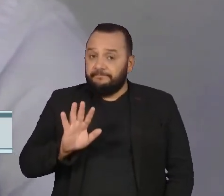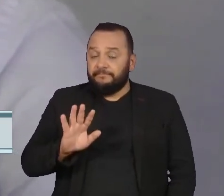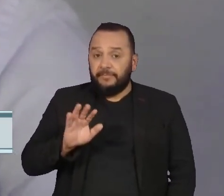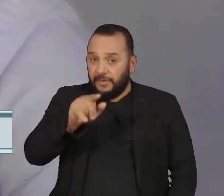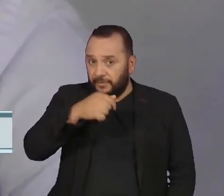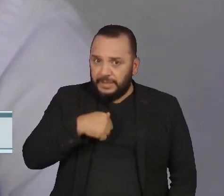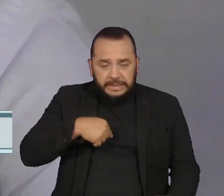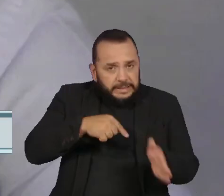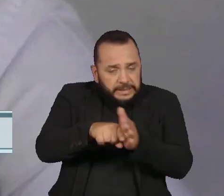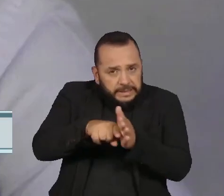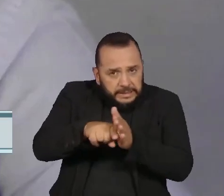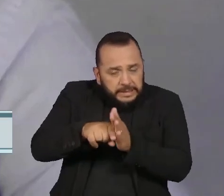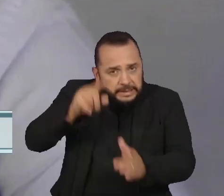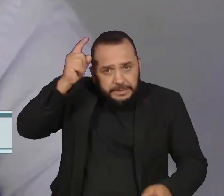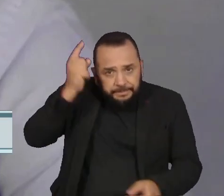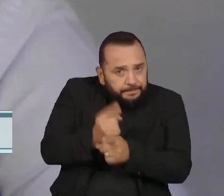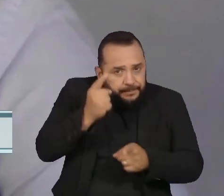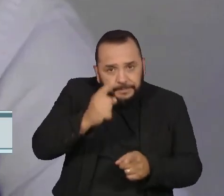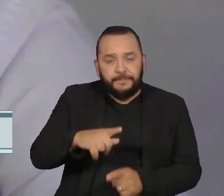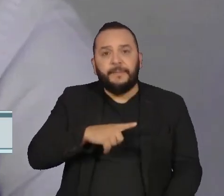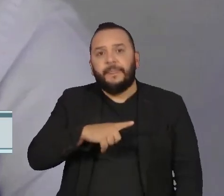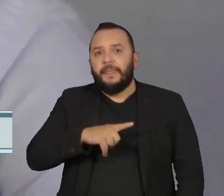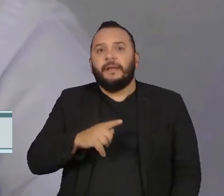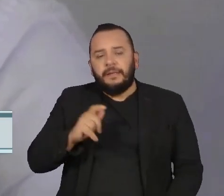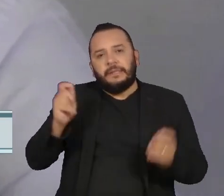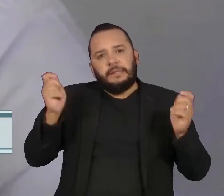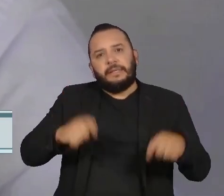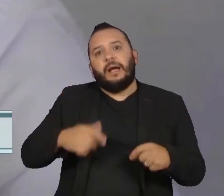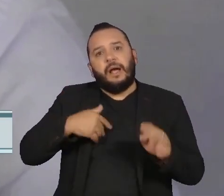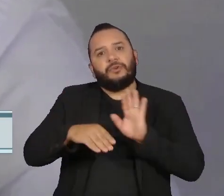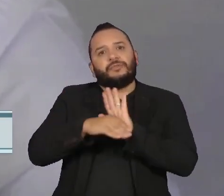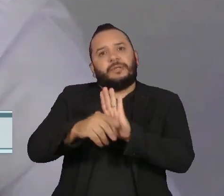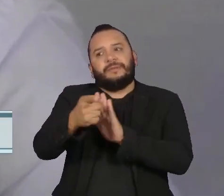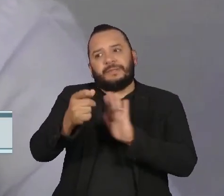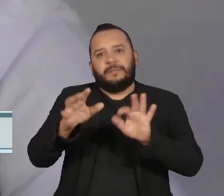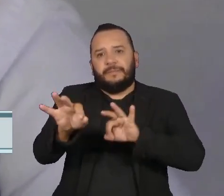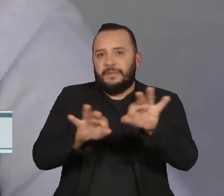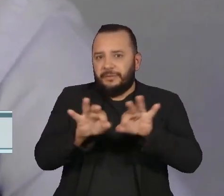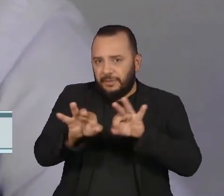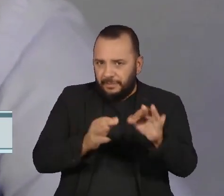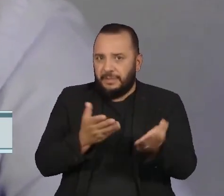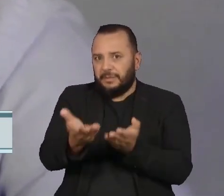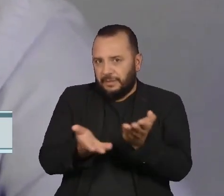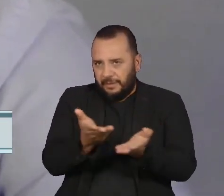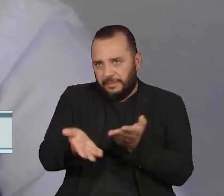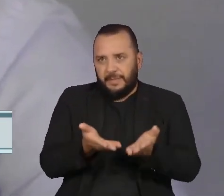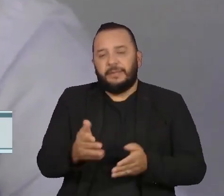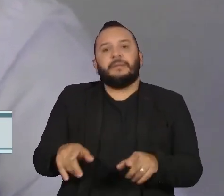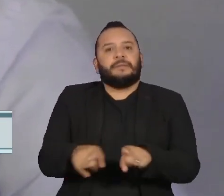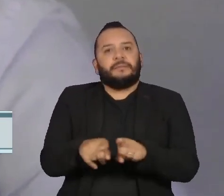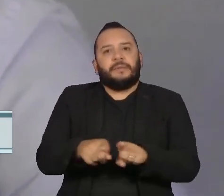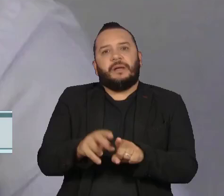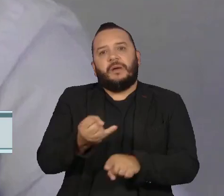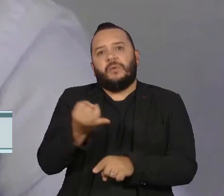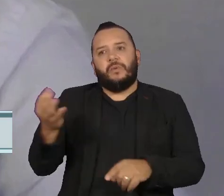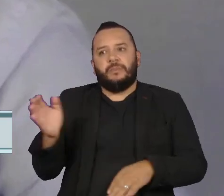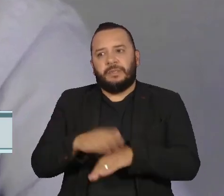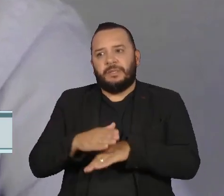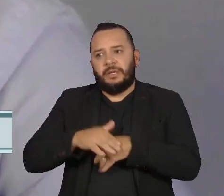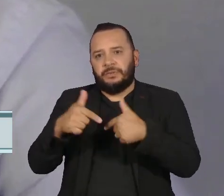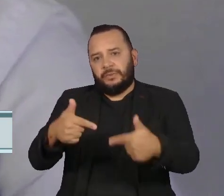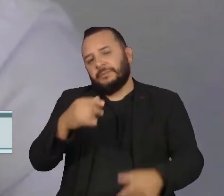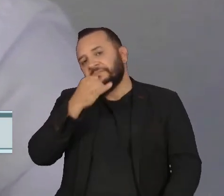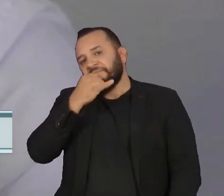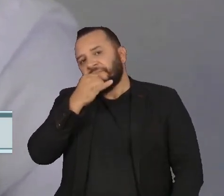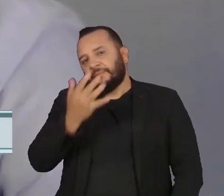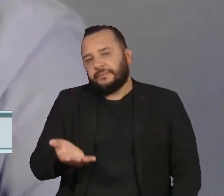fazer o diagnóstico precoce, porque ele vai te ajudar no planejamento terapêutico e realmente em algumas ações, por exemplo,